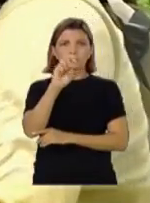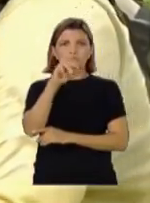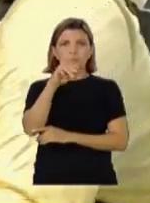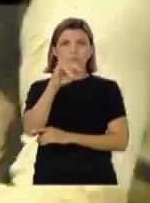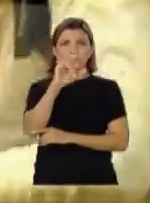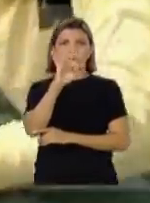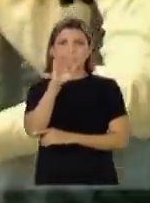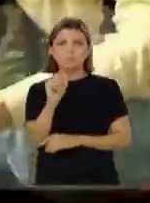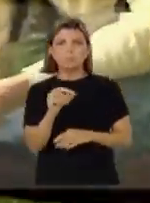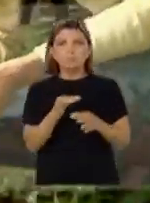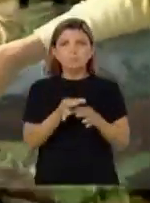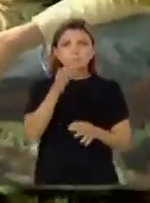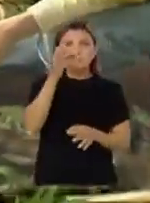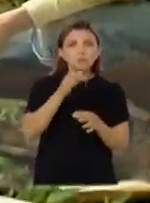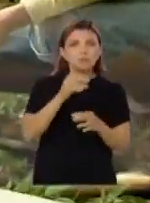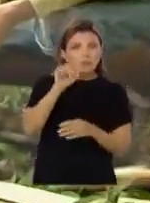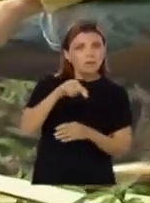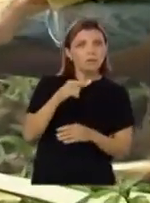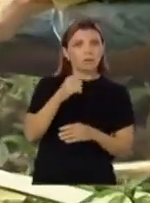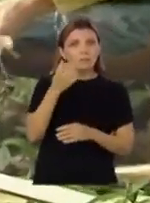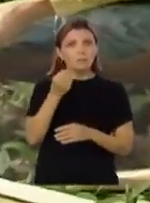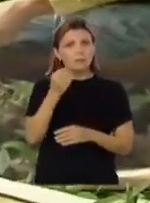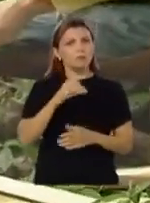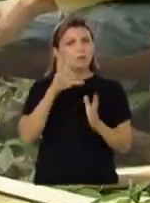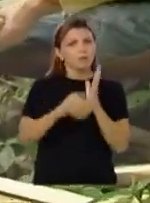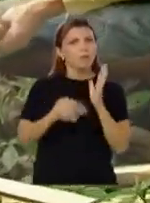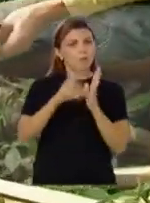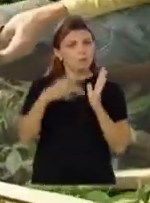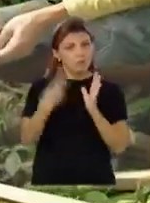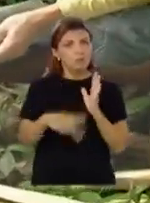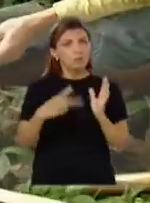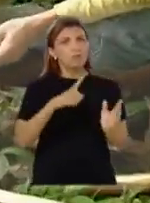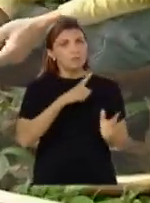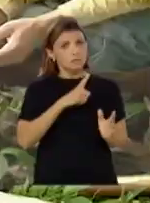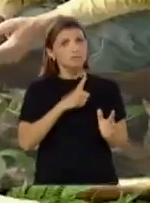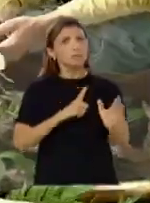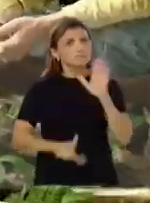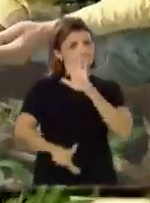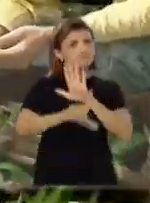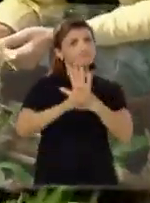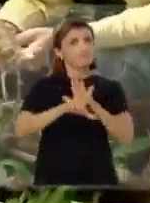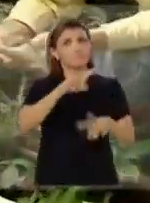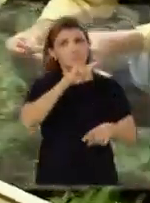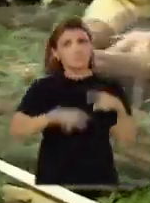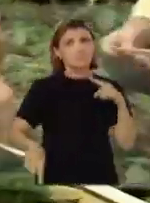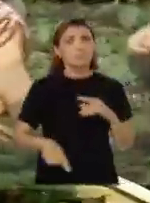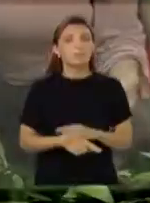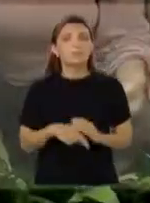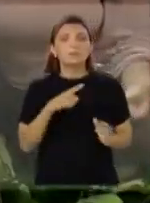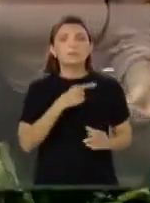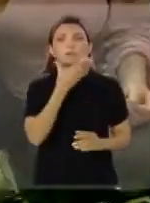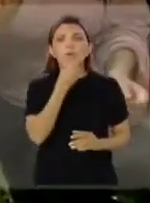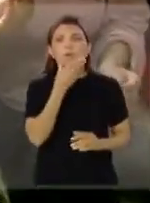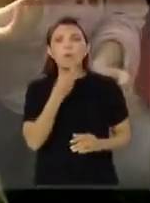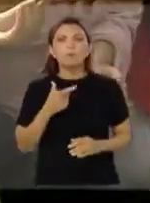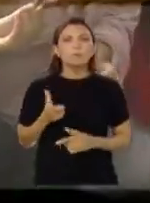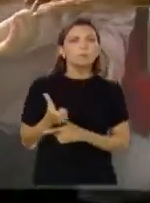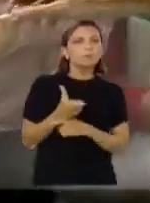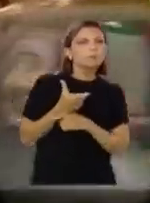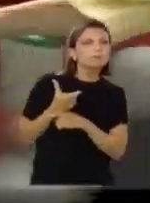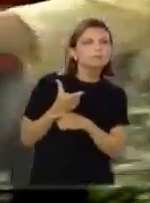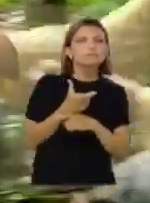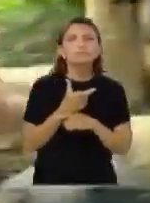palmito não não foi extração não isso é roubo antes disso Isso é crime Ah então isso que explica essa bala os caçadores vêm